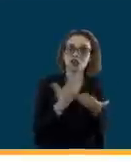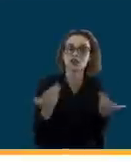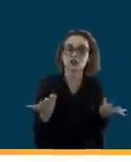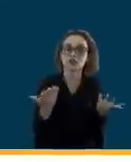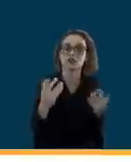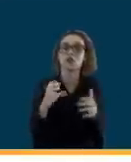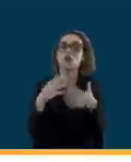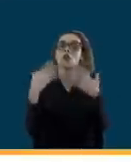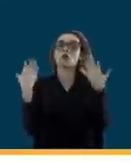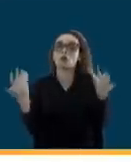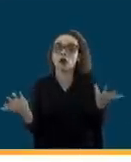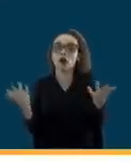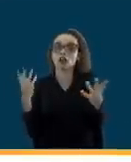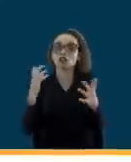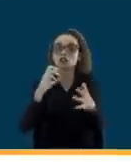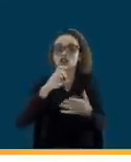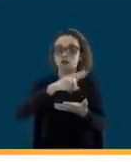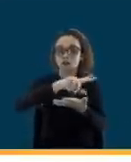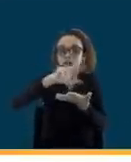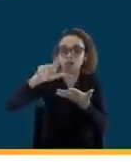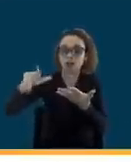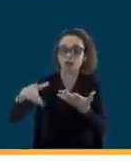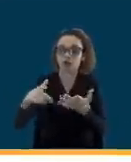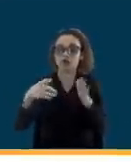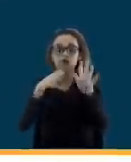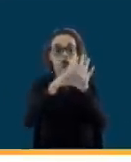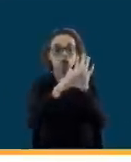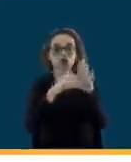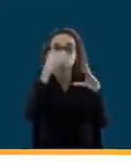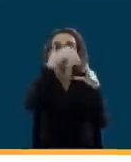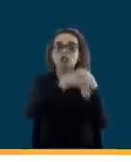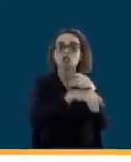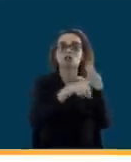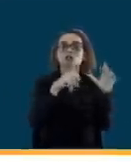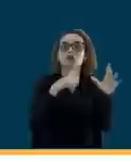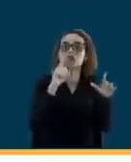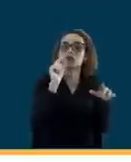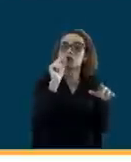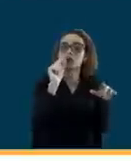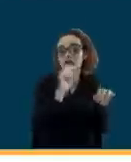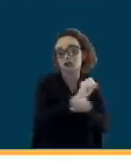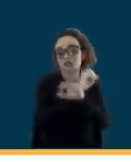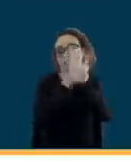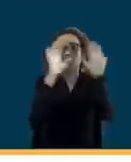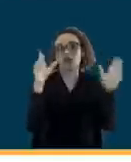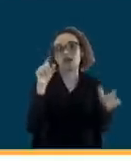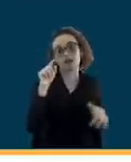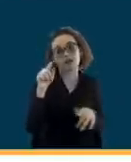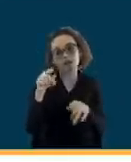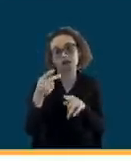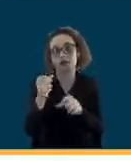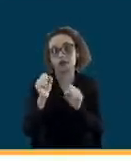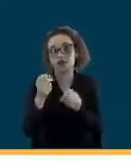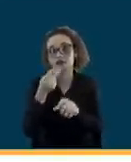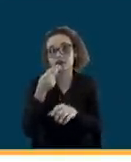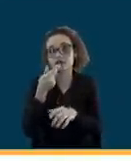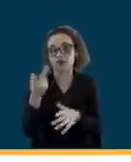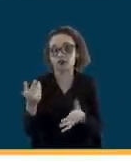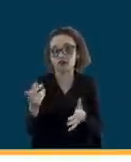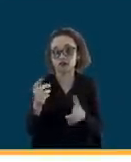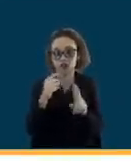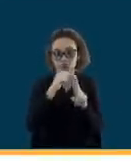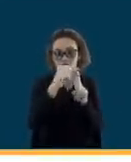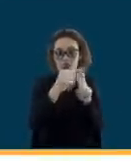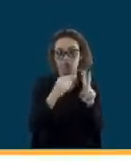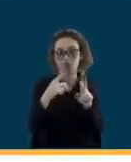outras possibilidades, o que está aí nesse conceito? Então, eu acho que você podia nos elucidar aí sobre essas duas questões. Tá